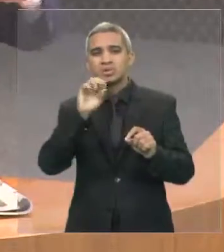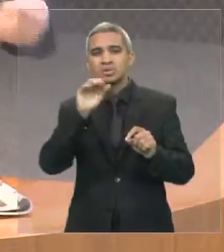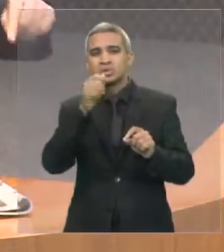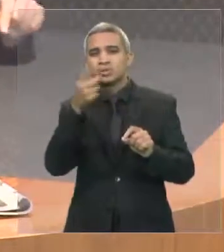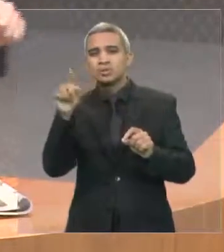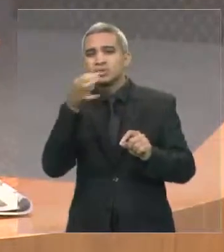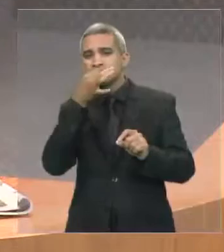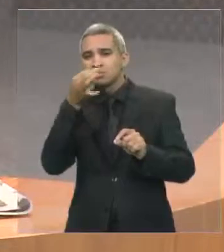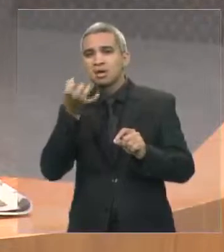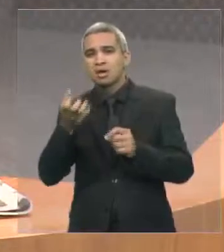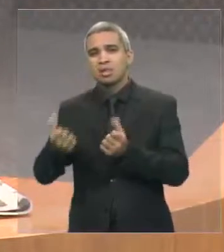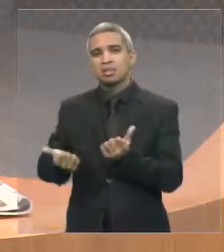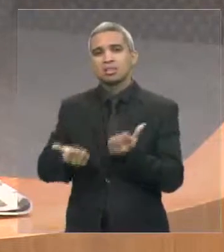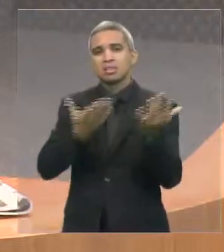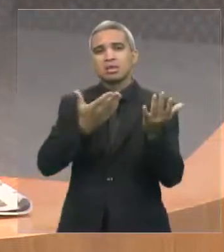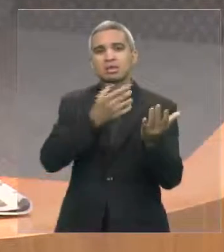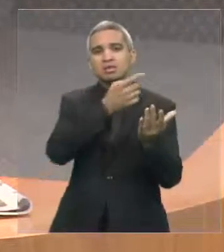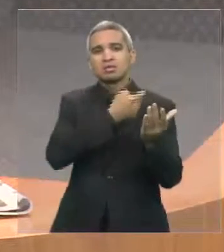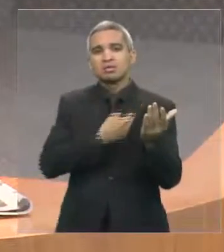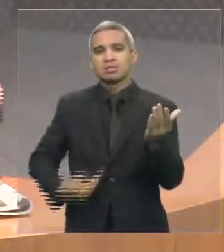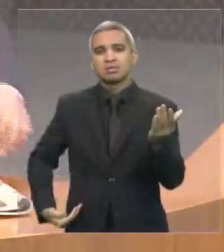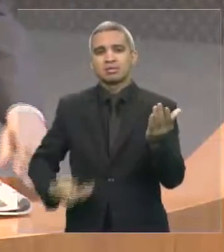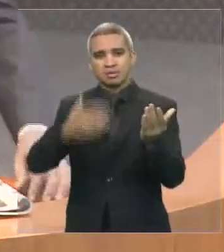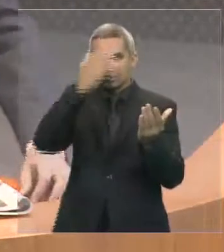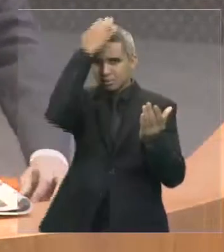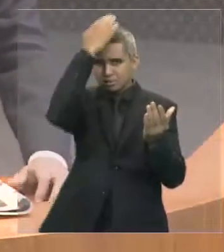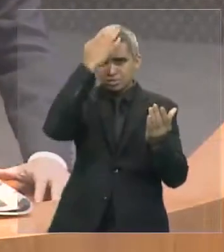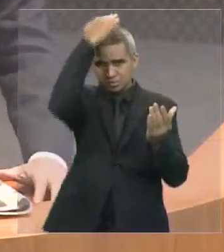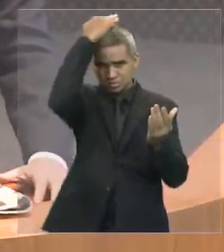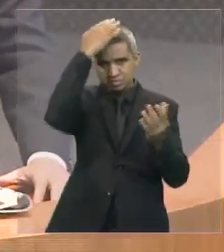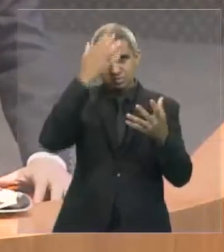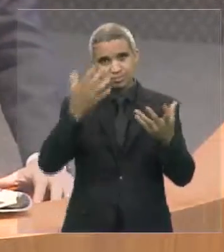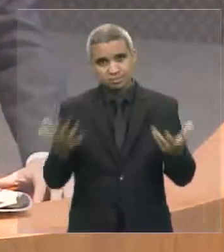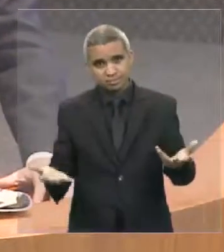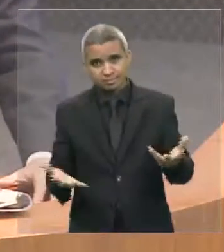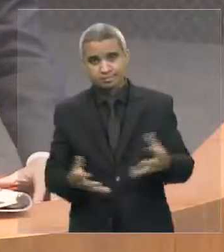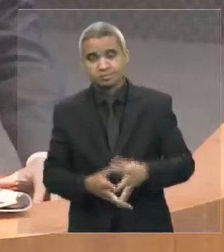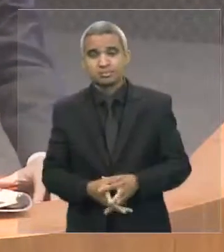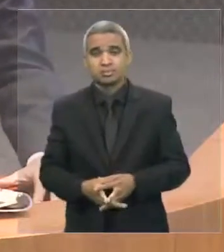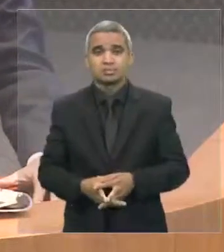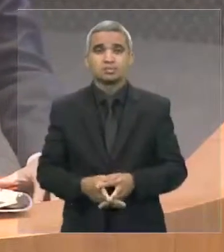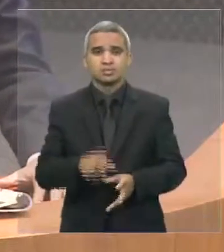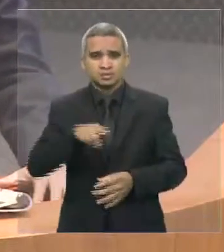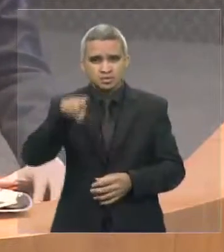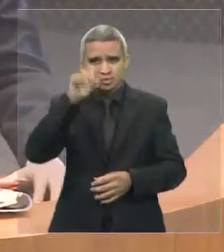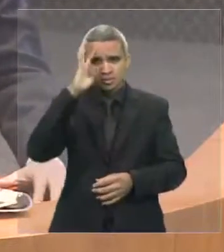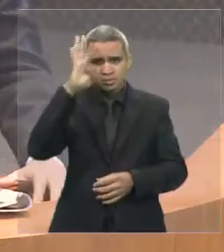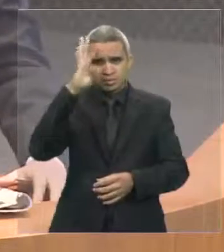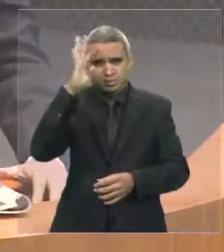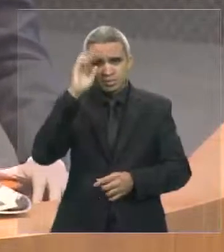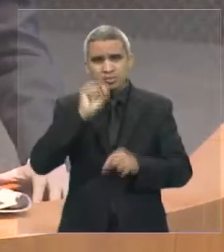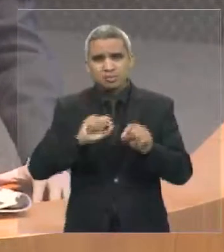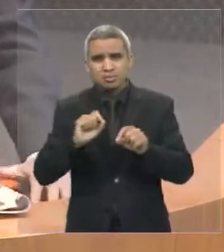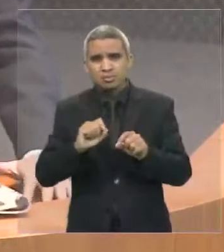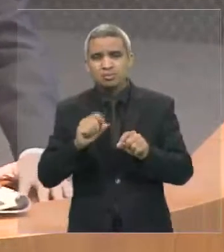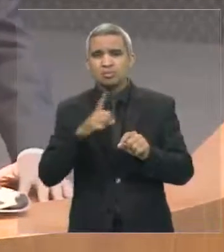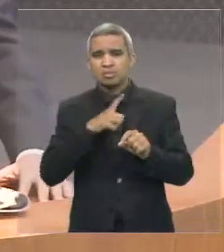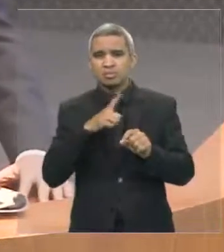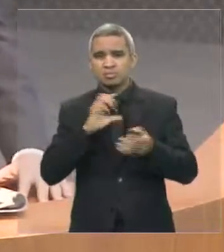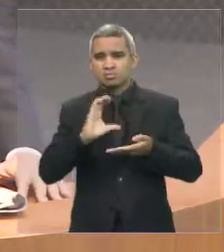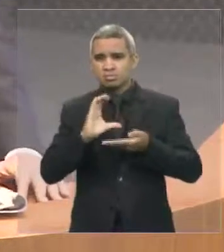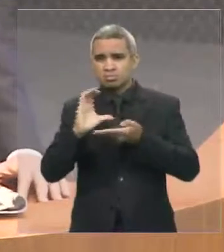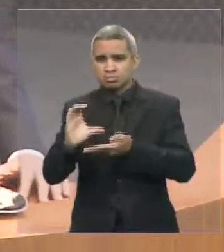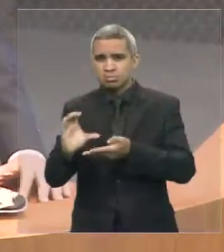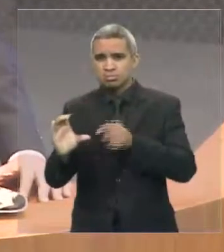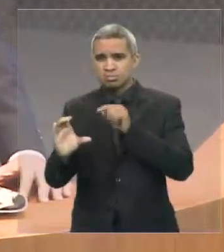enorme prejuízo ao estado do Maranhão. Para se ter uma ideia do prejuízo, só o que está previsto de investimento do